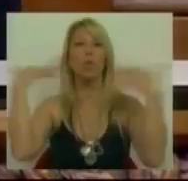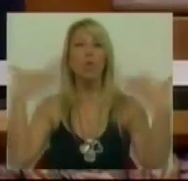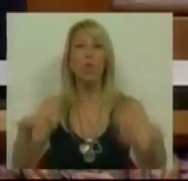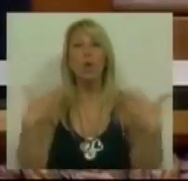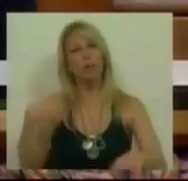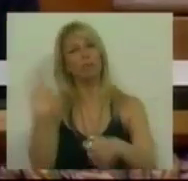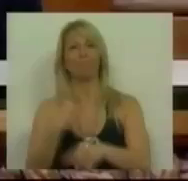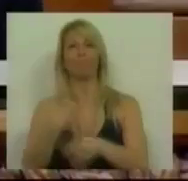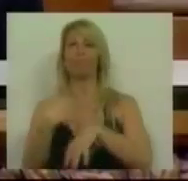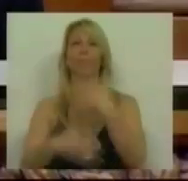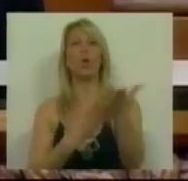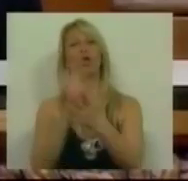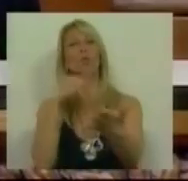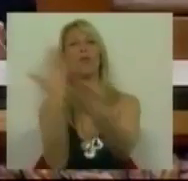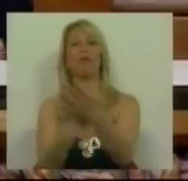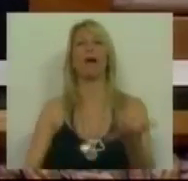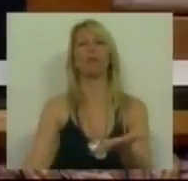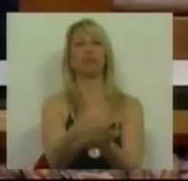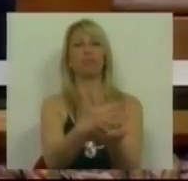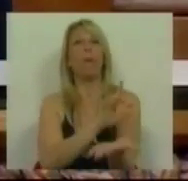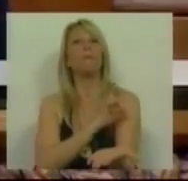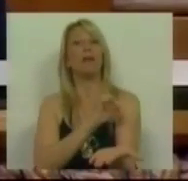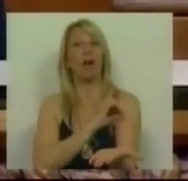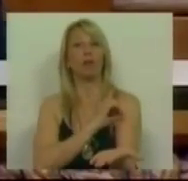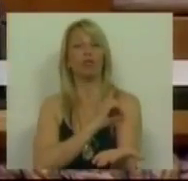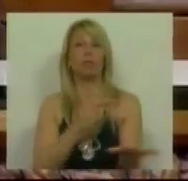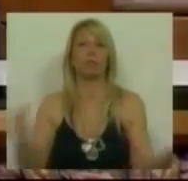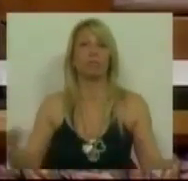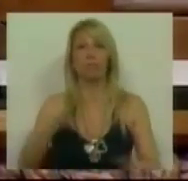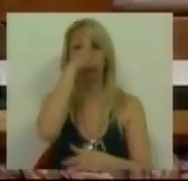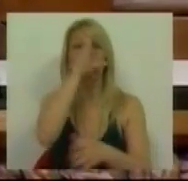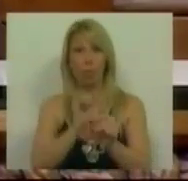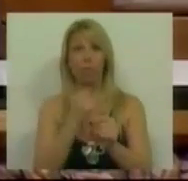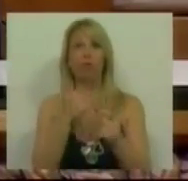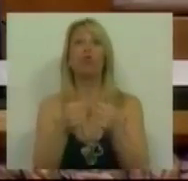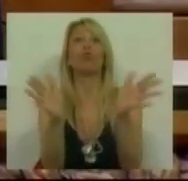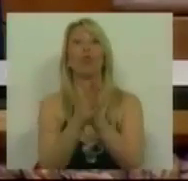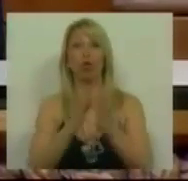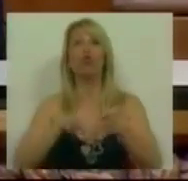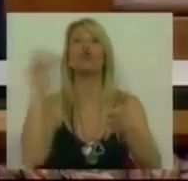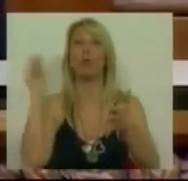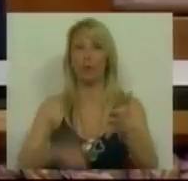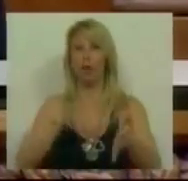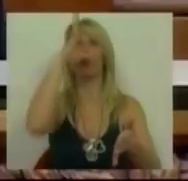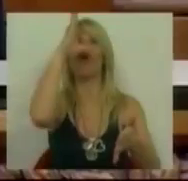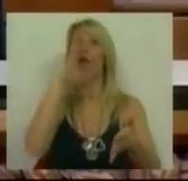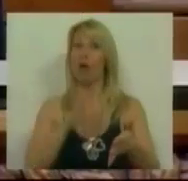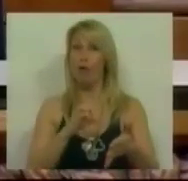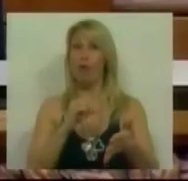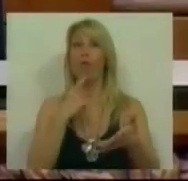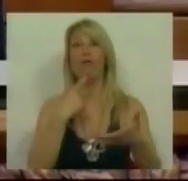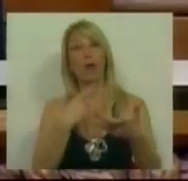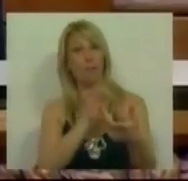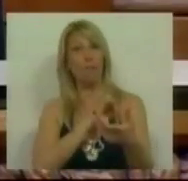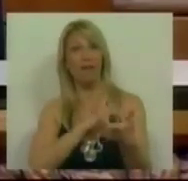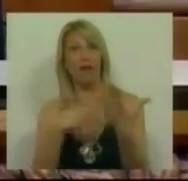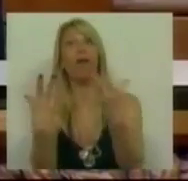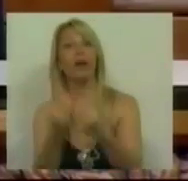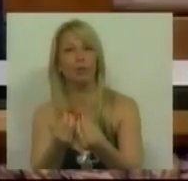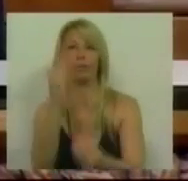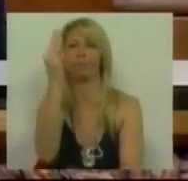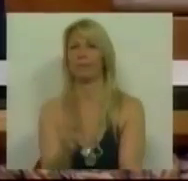rendas garantidas aos privados, que para o Governo todos os contratos com os privados são sagrados, menos os contratos que garantem o